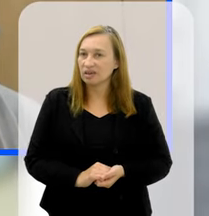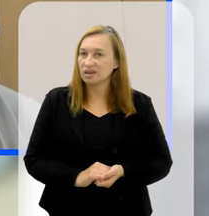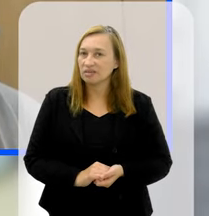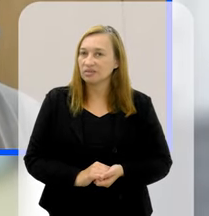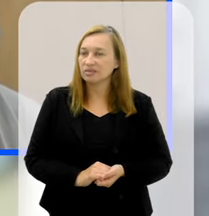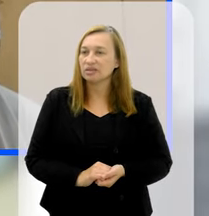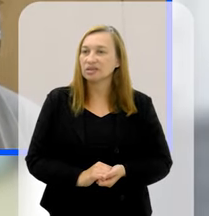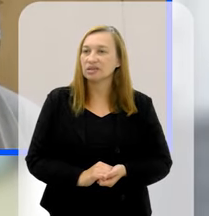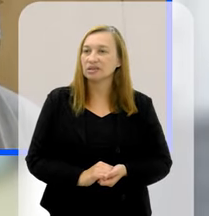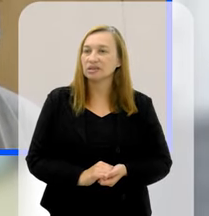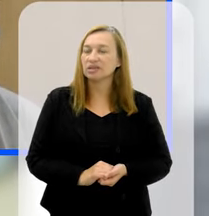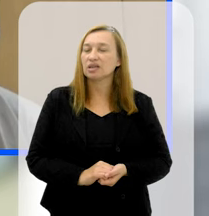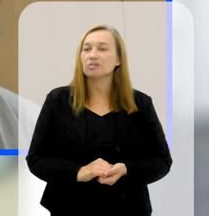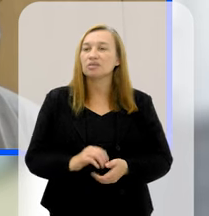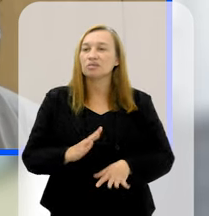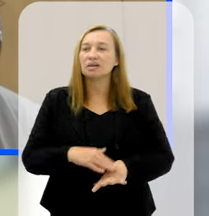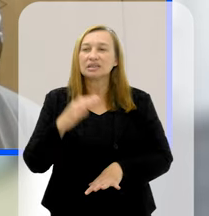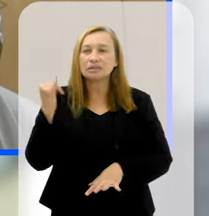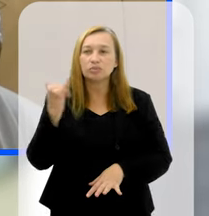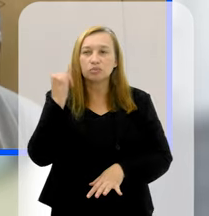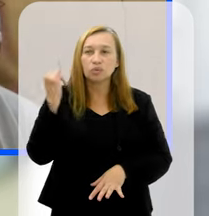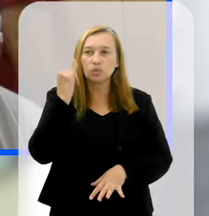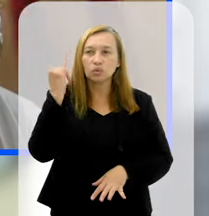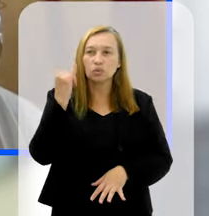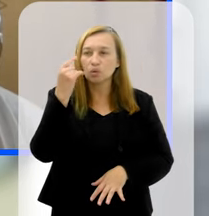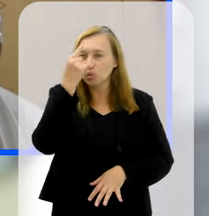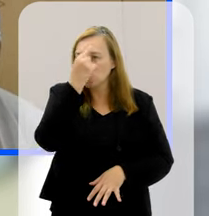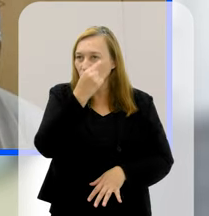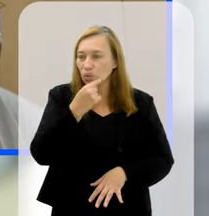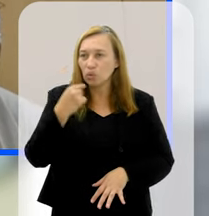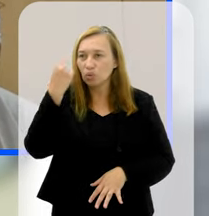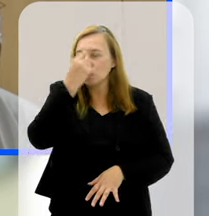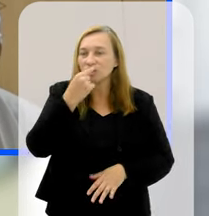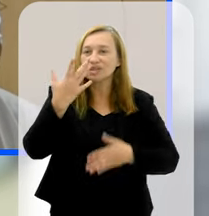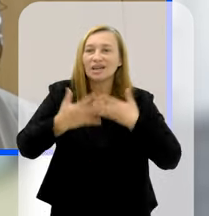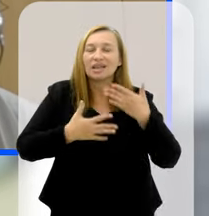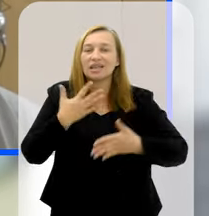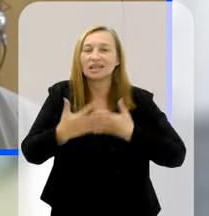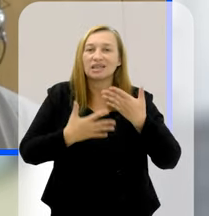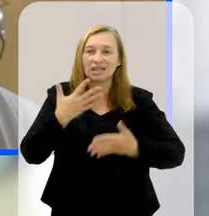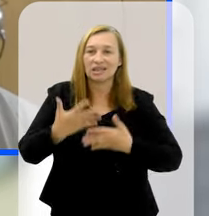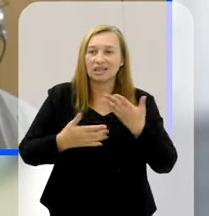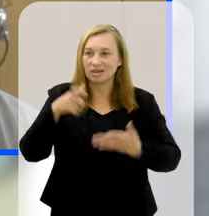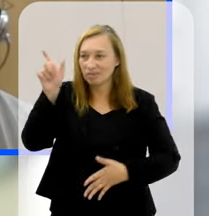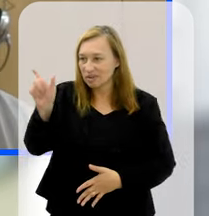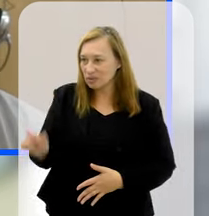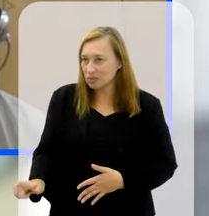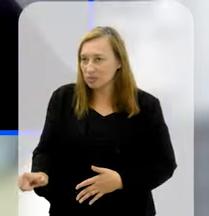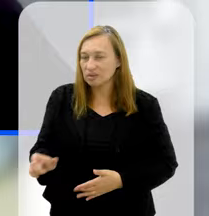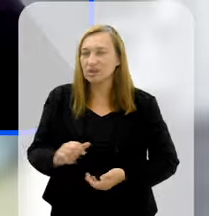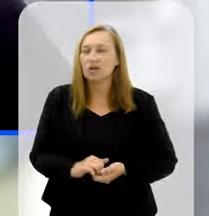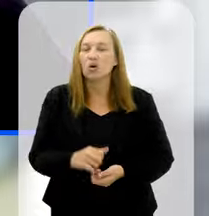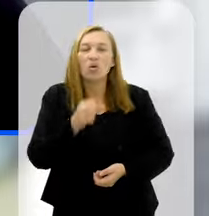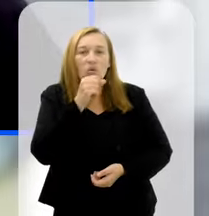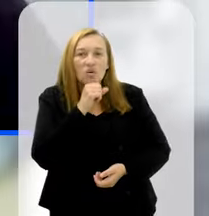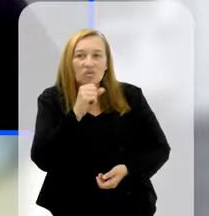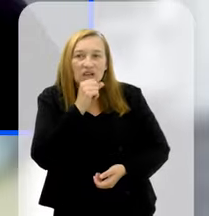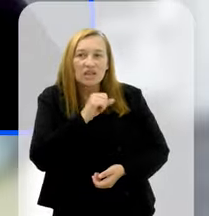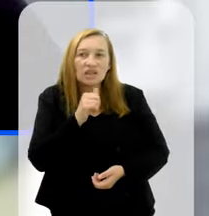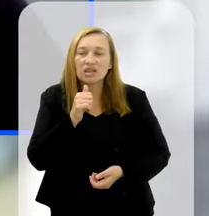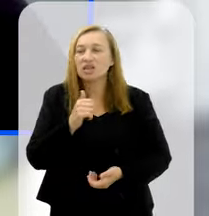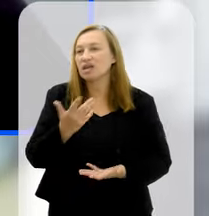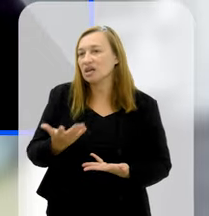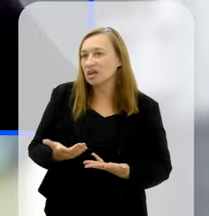acho que o fato mais importante é o rosto da pessoa, a alegria dessa pessoa. Certamente é uma